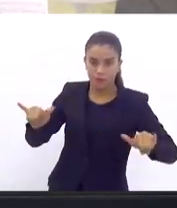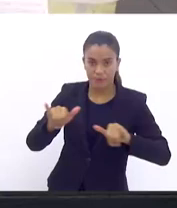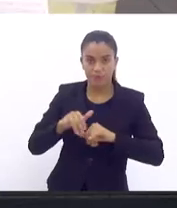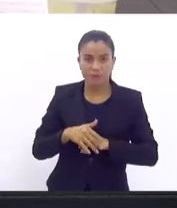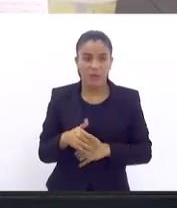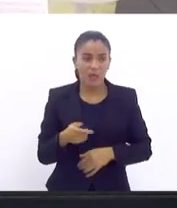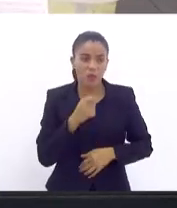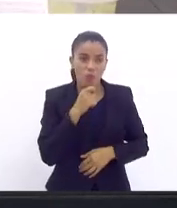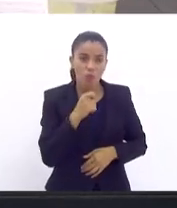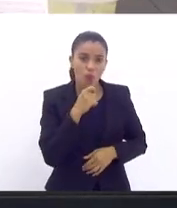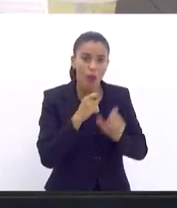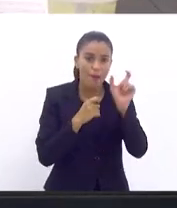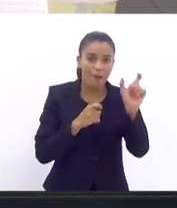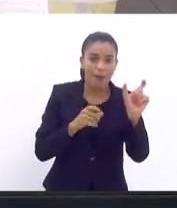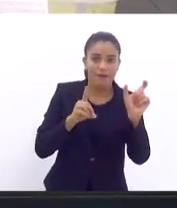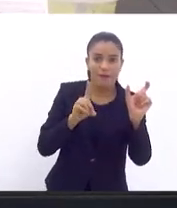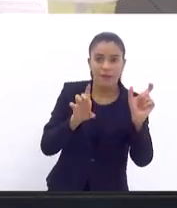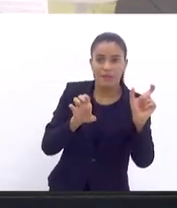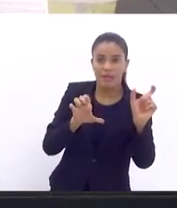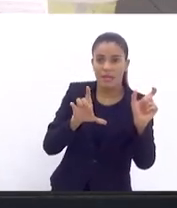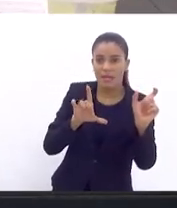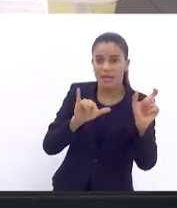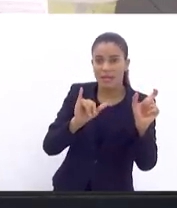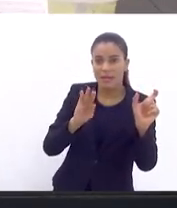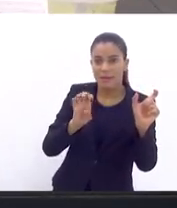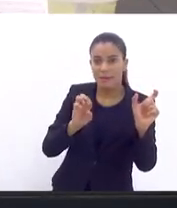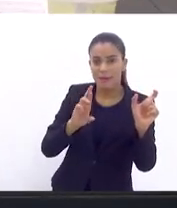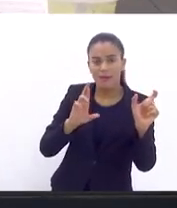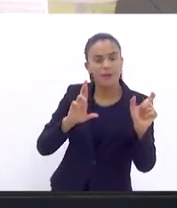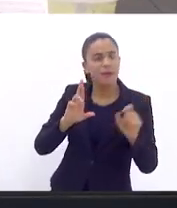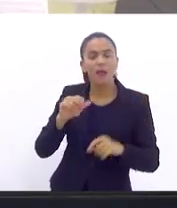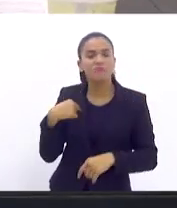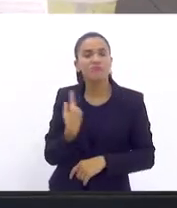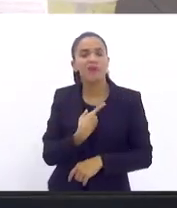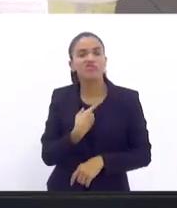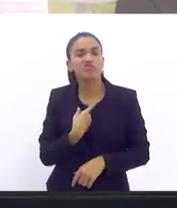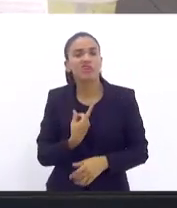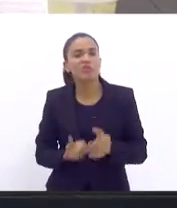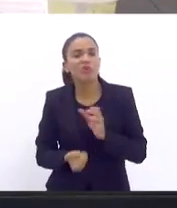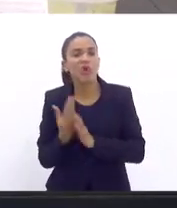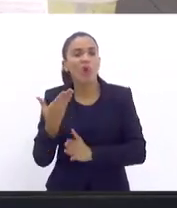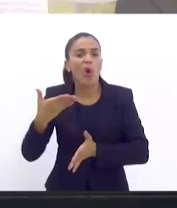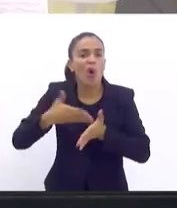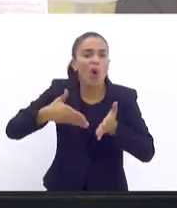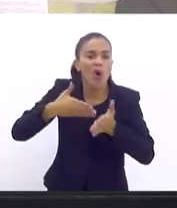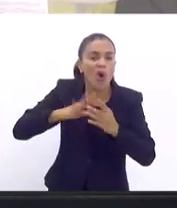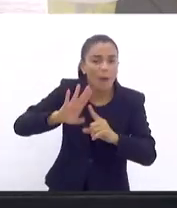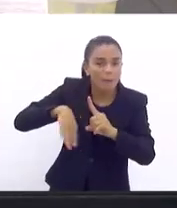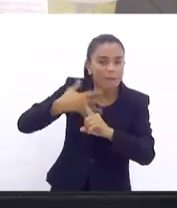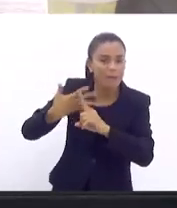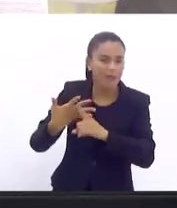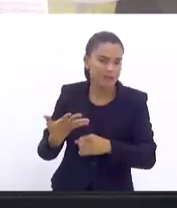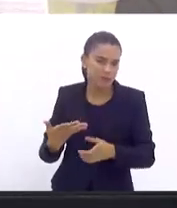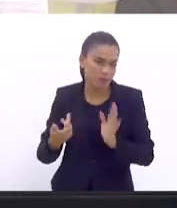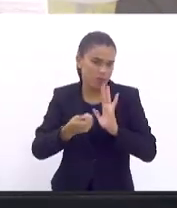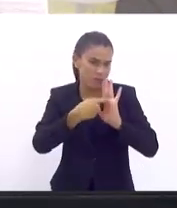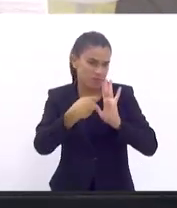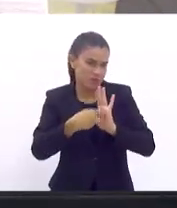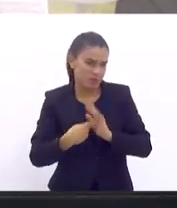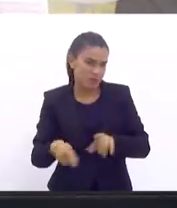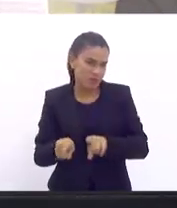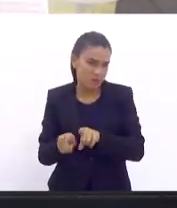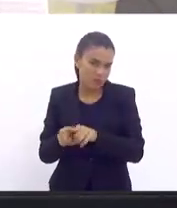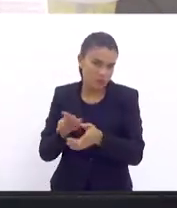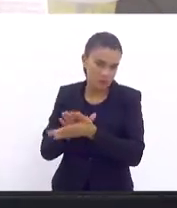nenhum momento a palavra deliberar na mesa diretora a gente não criou um obstáculo a mais para além das assinaturas e da publicação